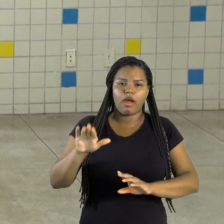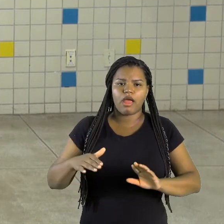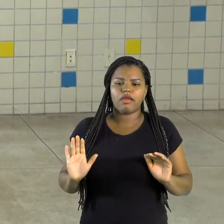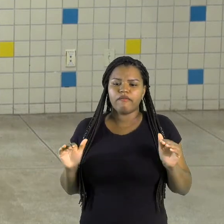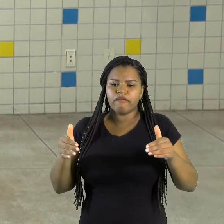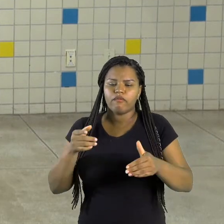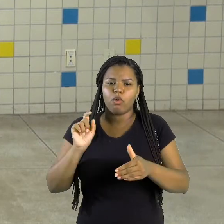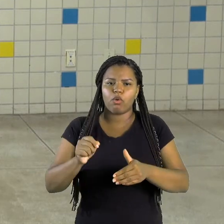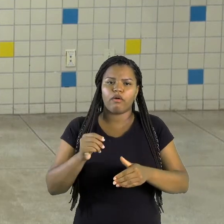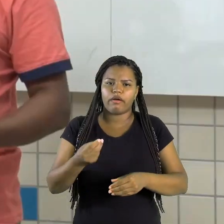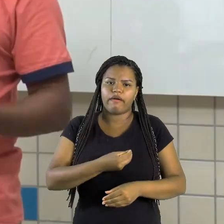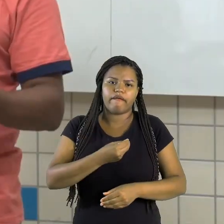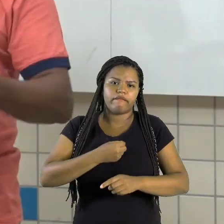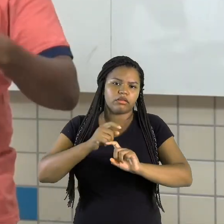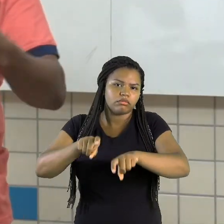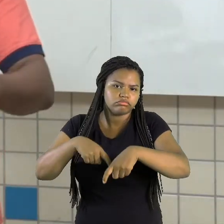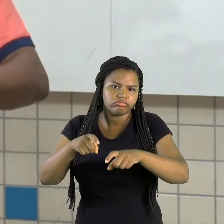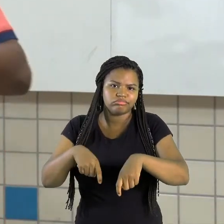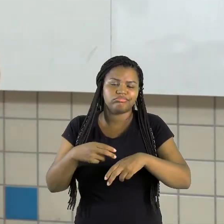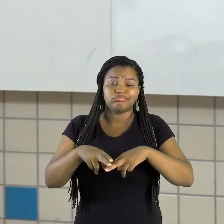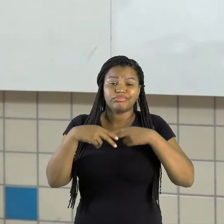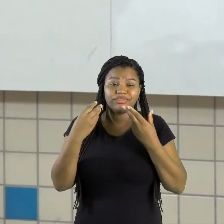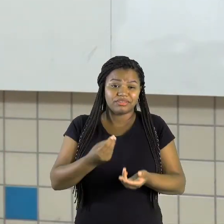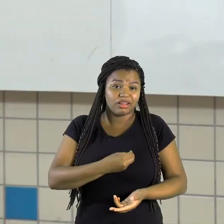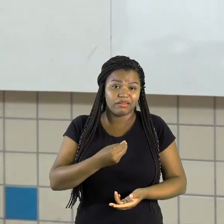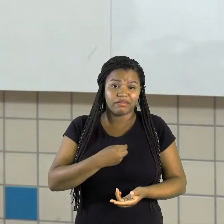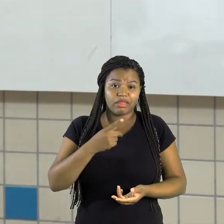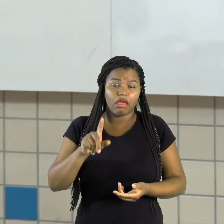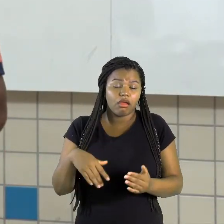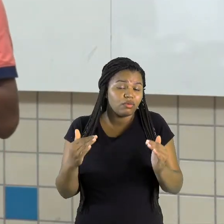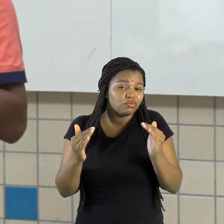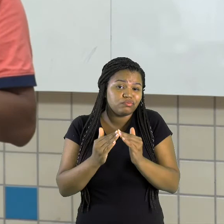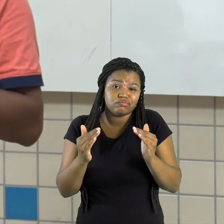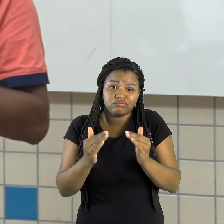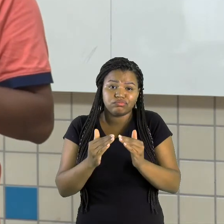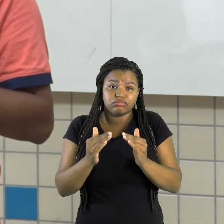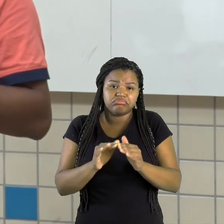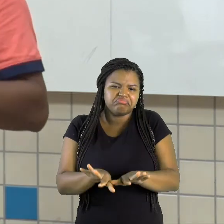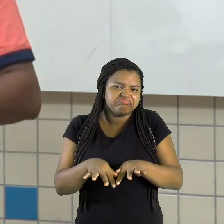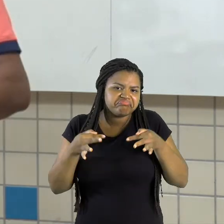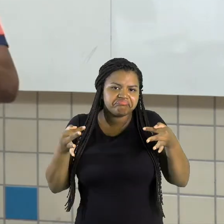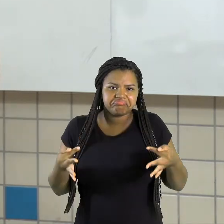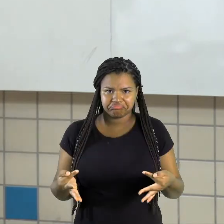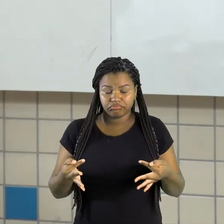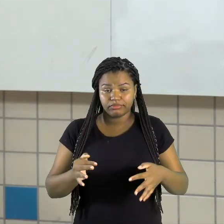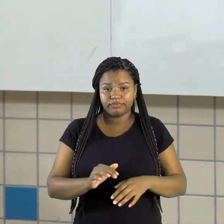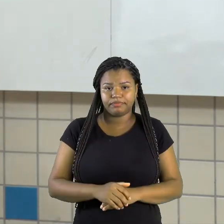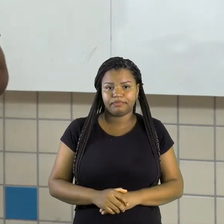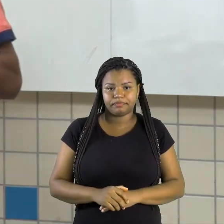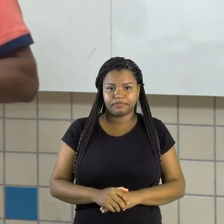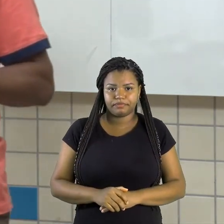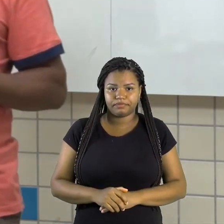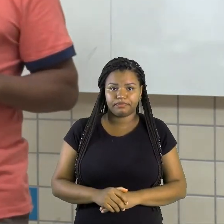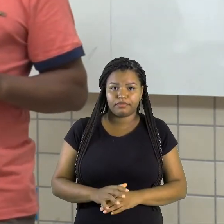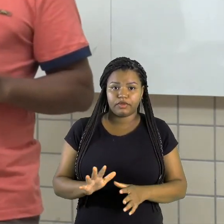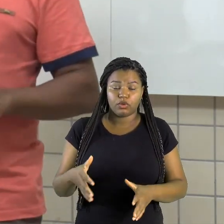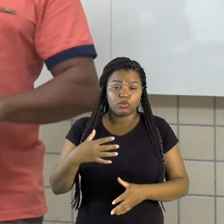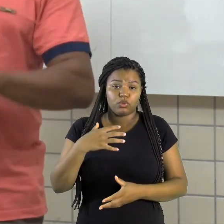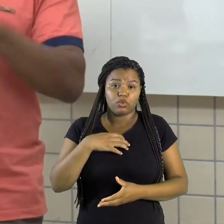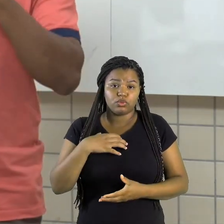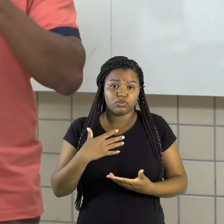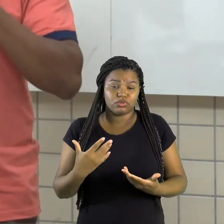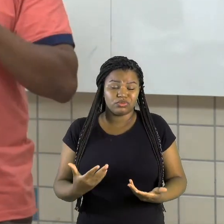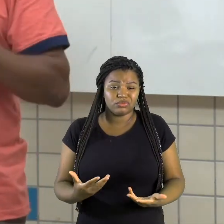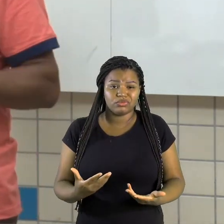vida rural. Por isso elas levavam uma vida muito caseira e muito simplória. A condição da mulher era